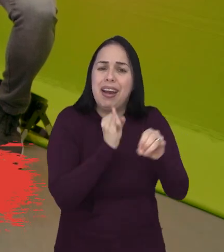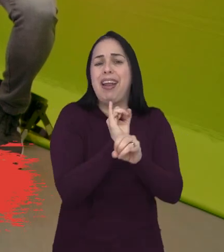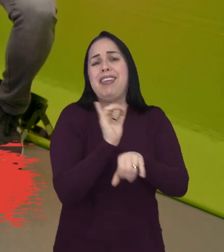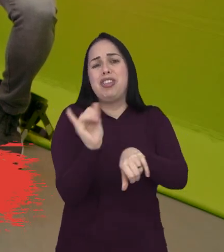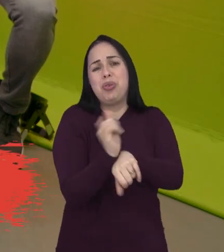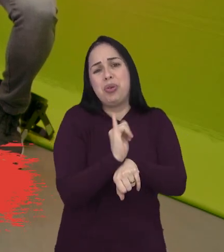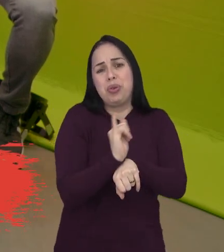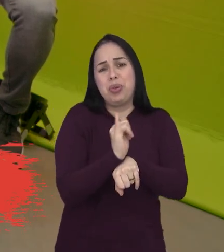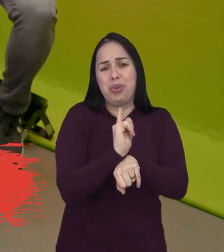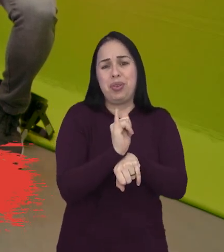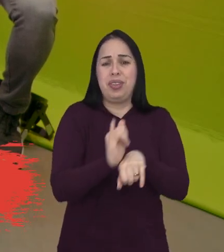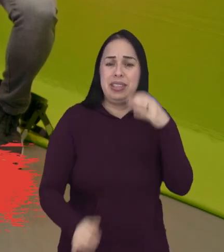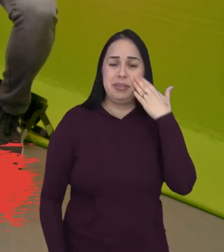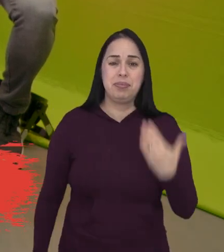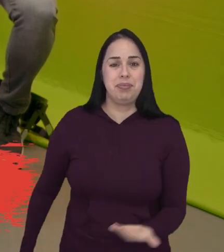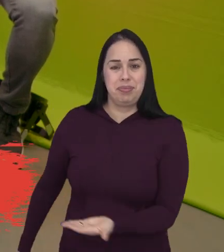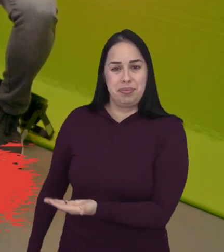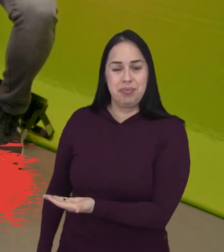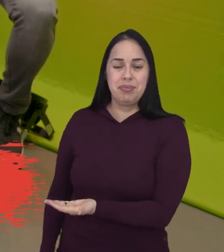no